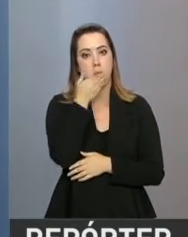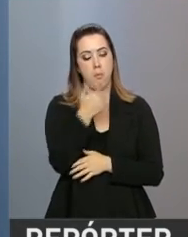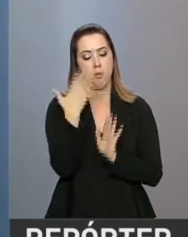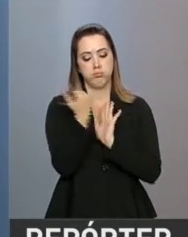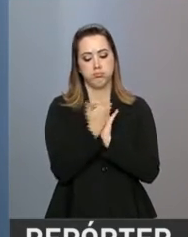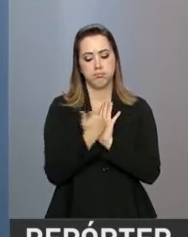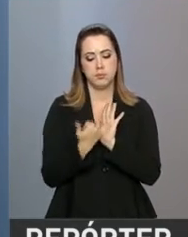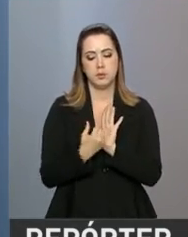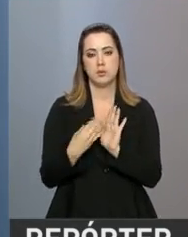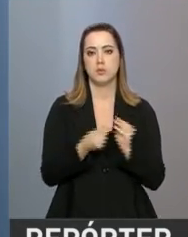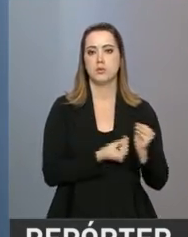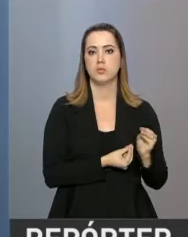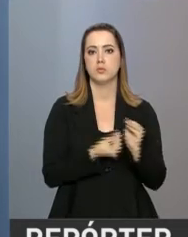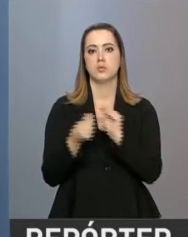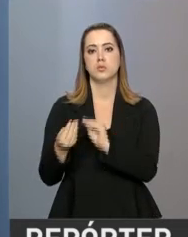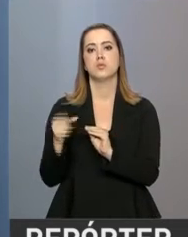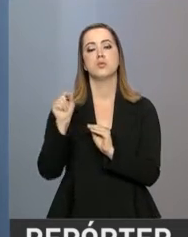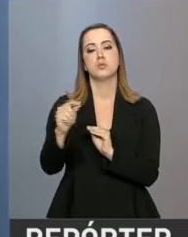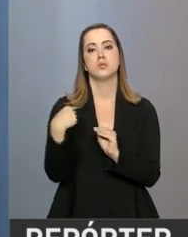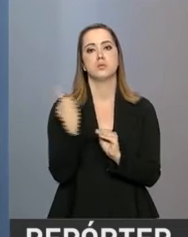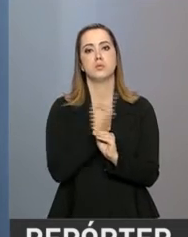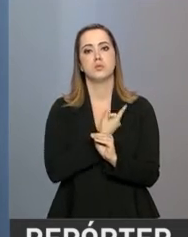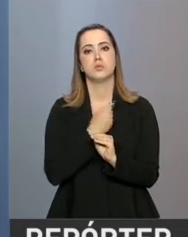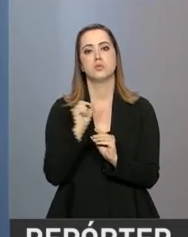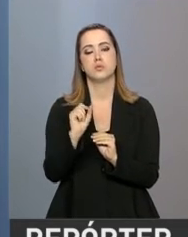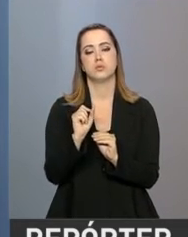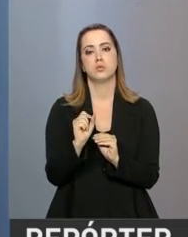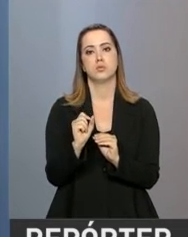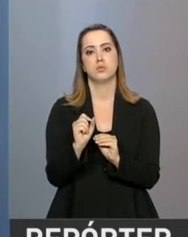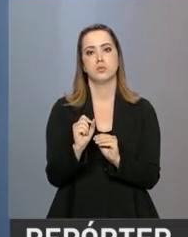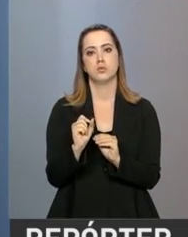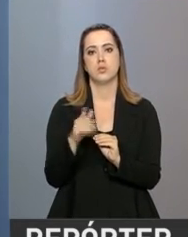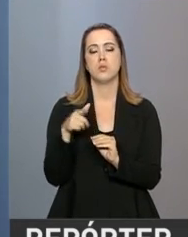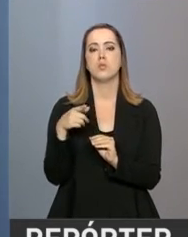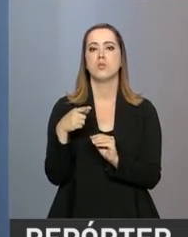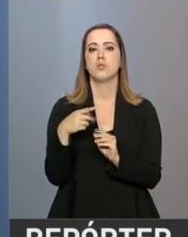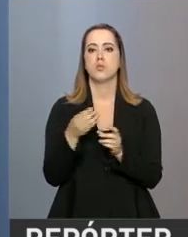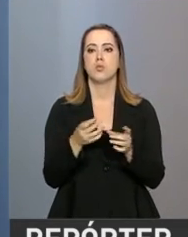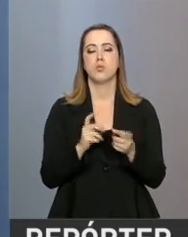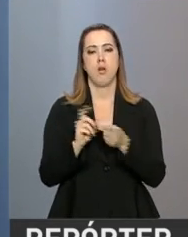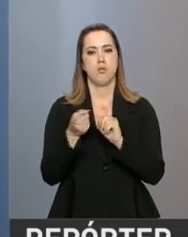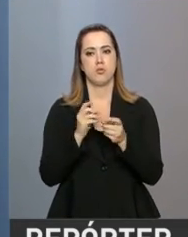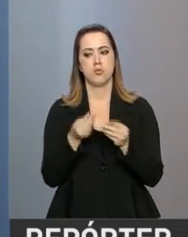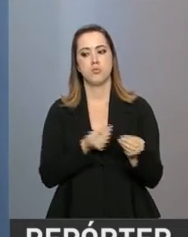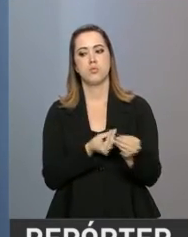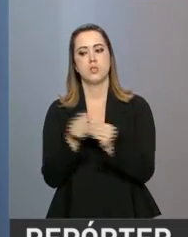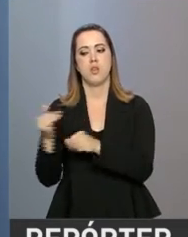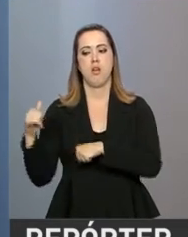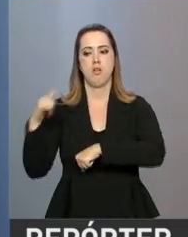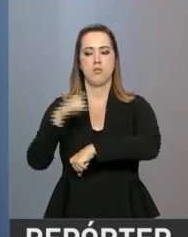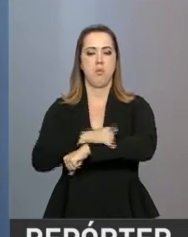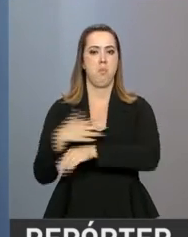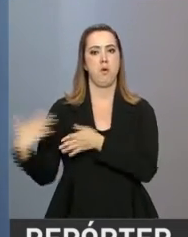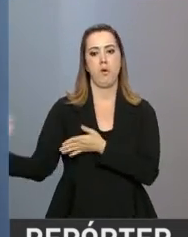bons projetos que vão estar fazendo a as suas concessões dele como aeroportos ferrovias